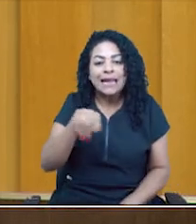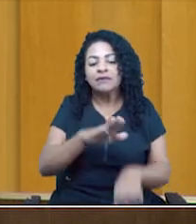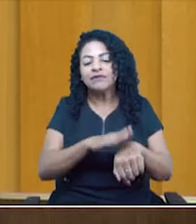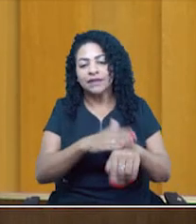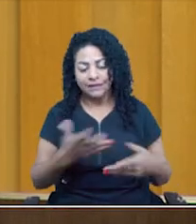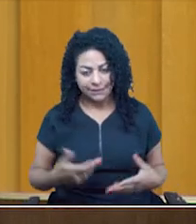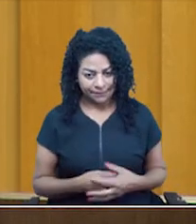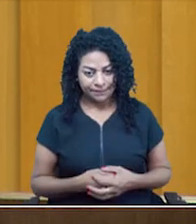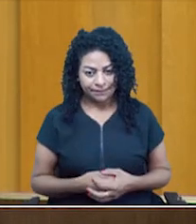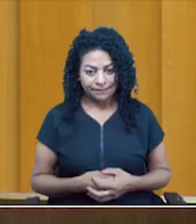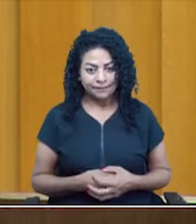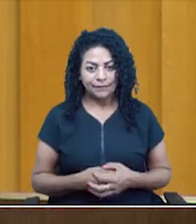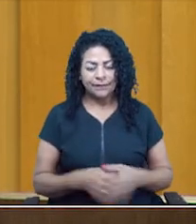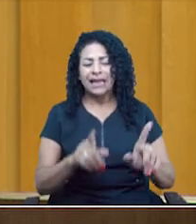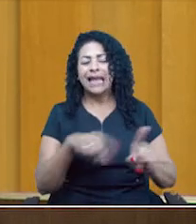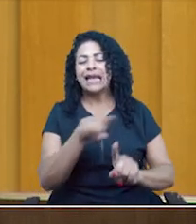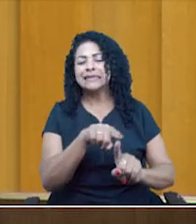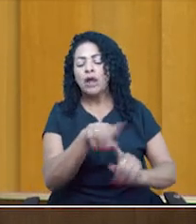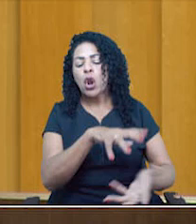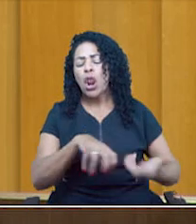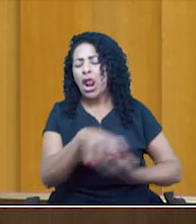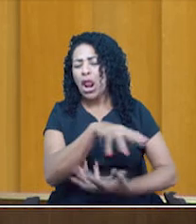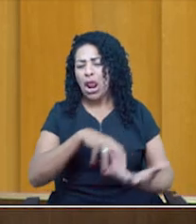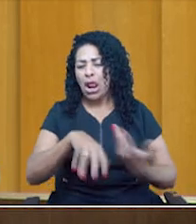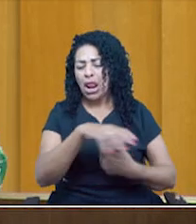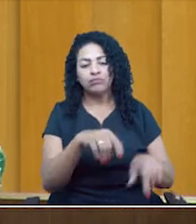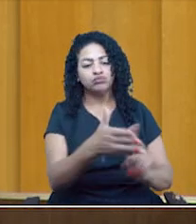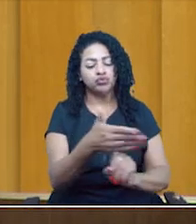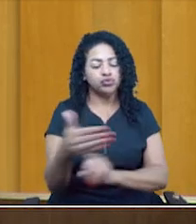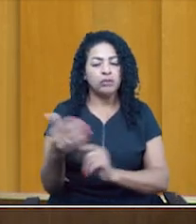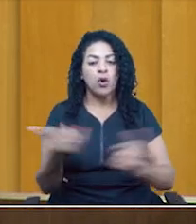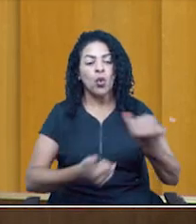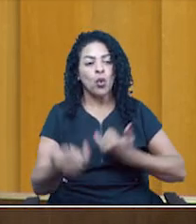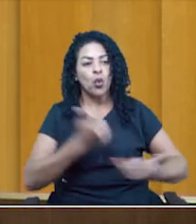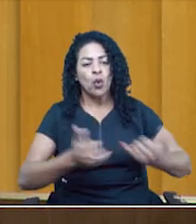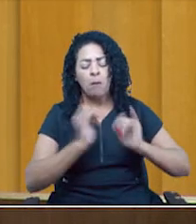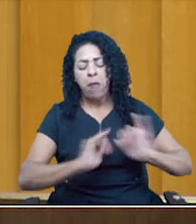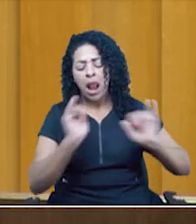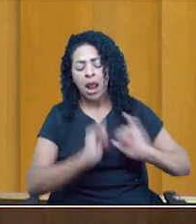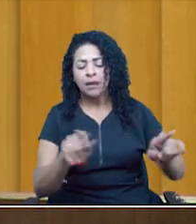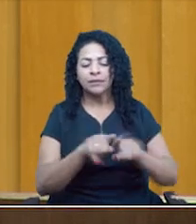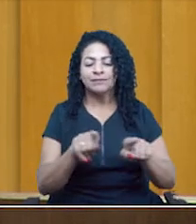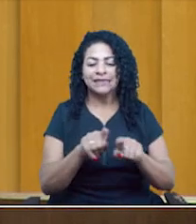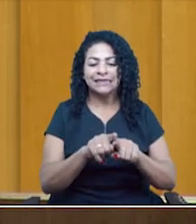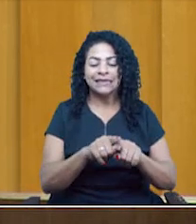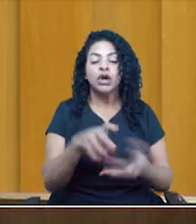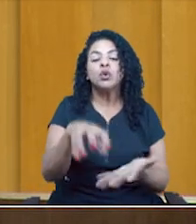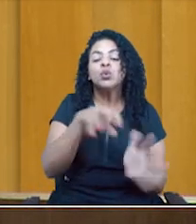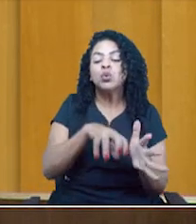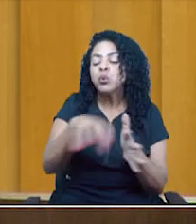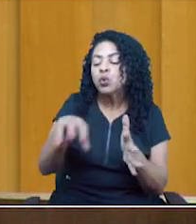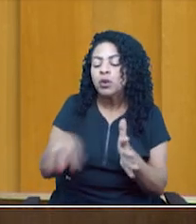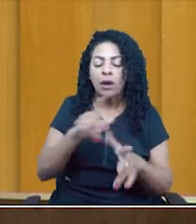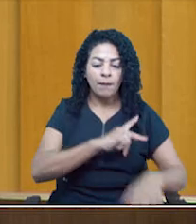Essa revolução tecnológica e de informação exige dos órgãos públicos uma especial atenção com a sua